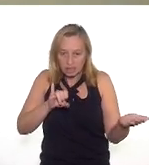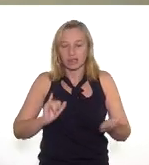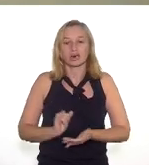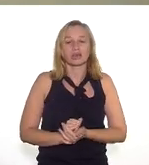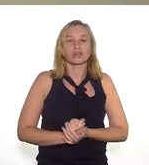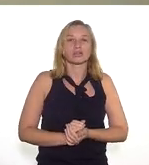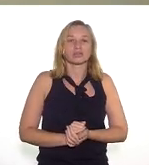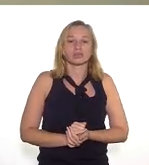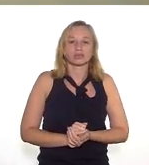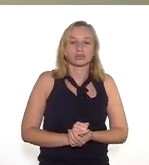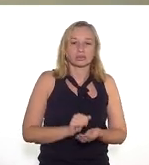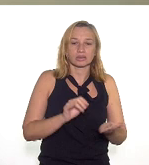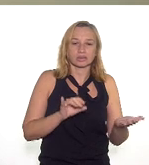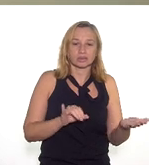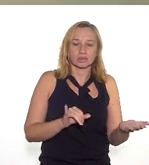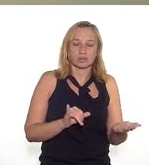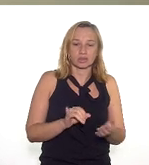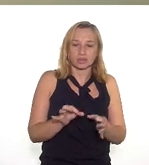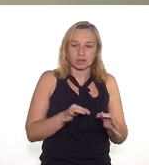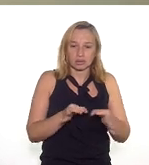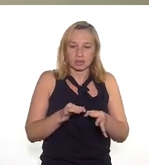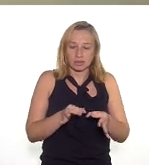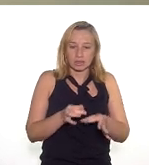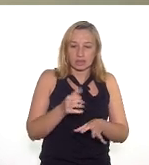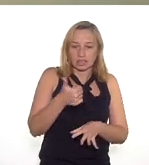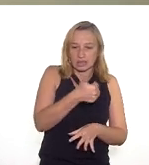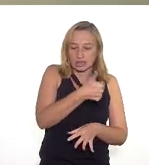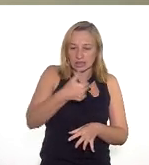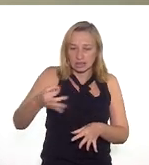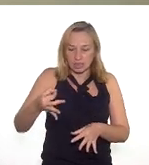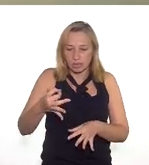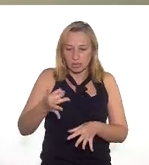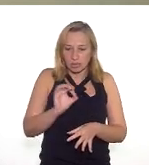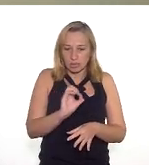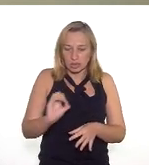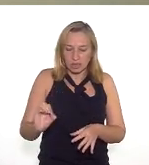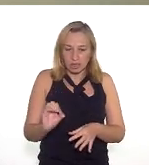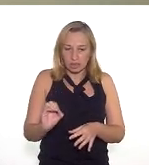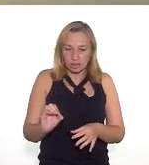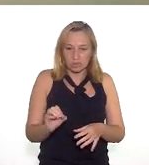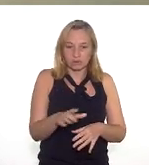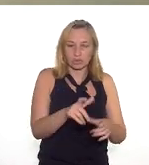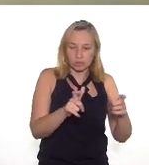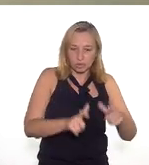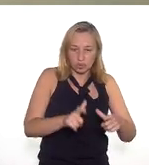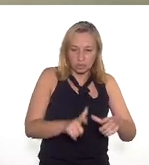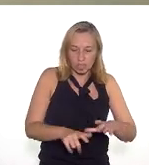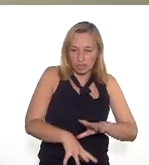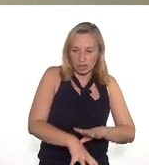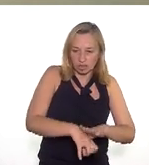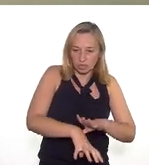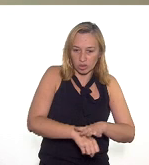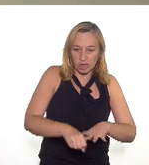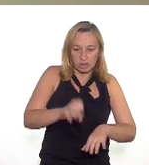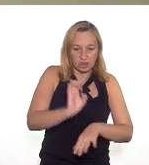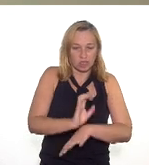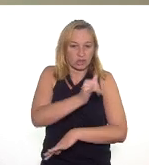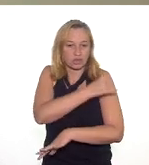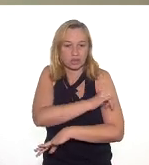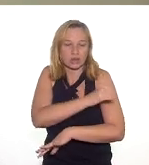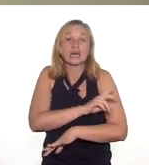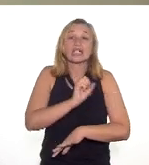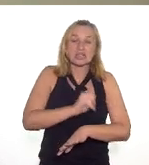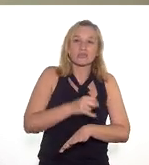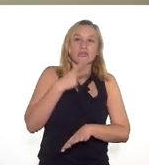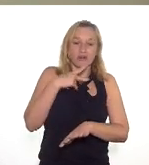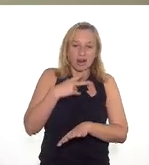que deveriam ser feitos 100% nos campos explorados no estado do Rio de Janeiro, se isso foi levantado,